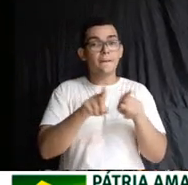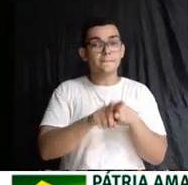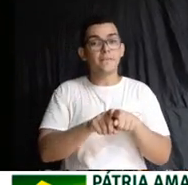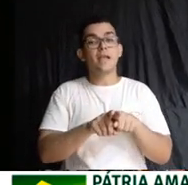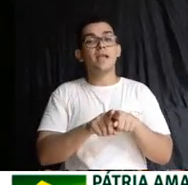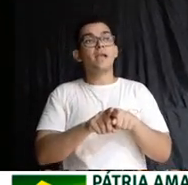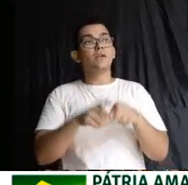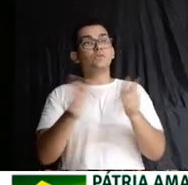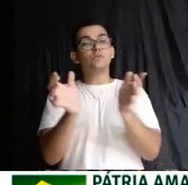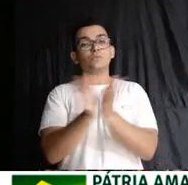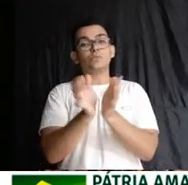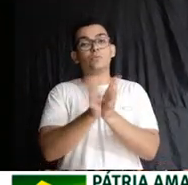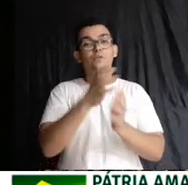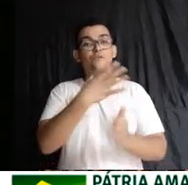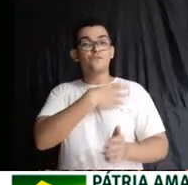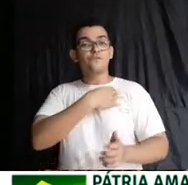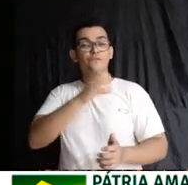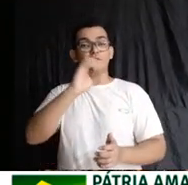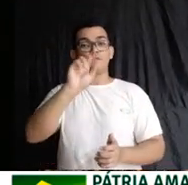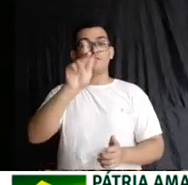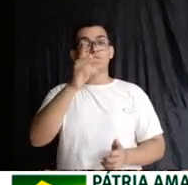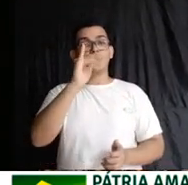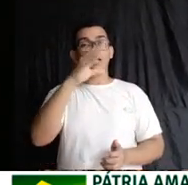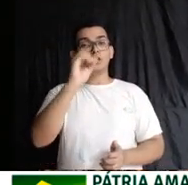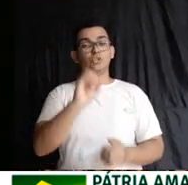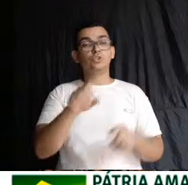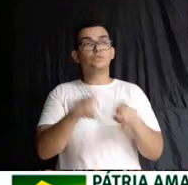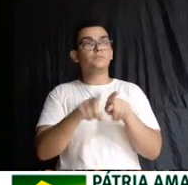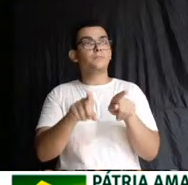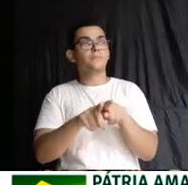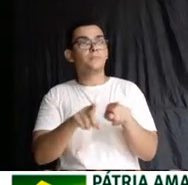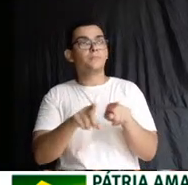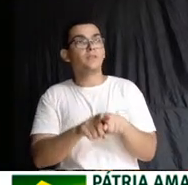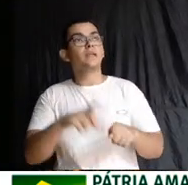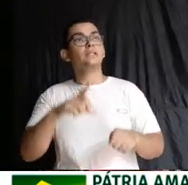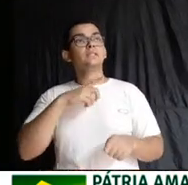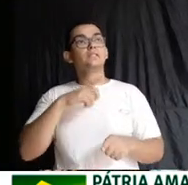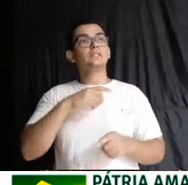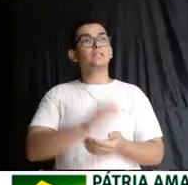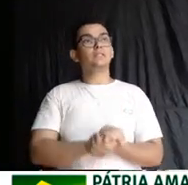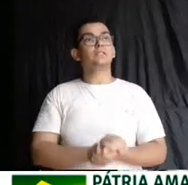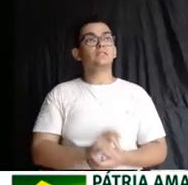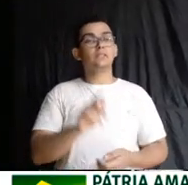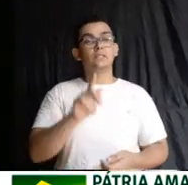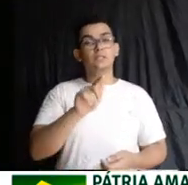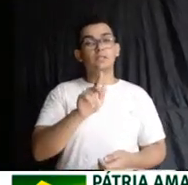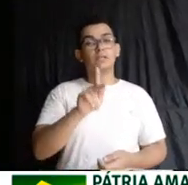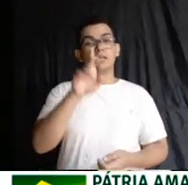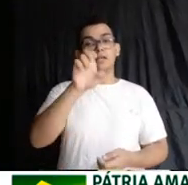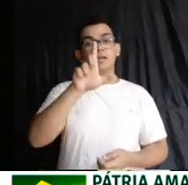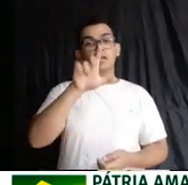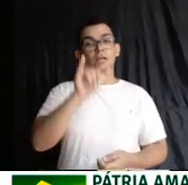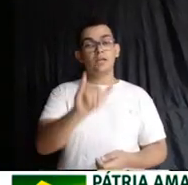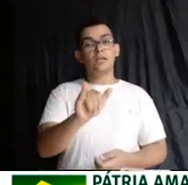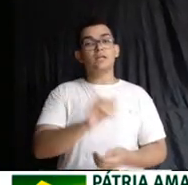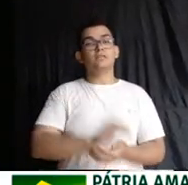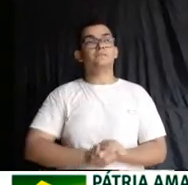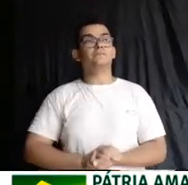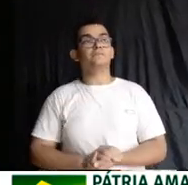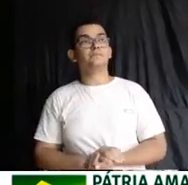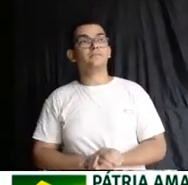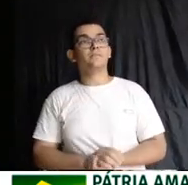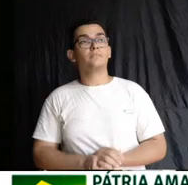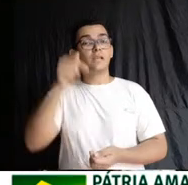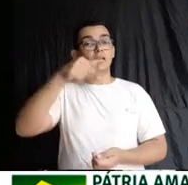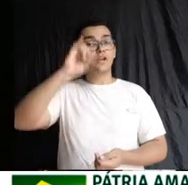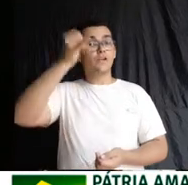Oeste, Rondônia. E também tem a Kelly Bantley. É isso mesmo, Kelly Bantley, aqui